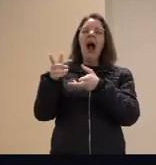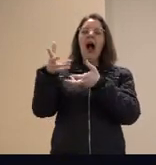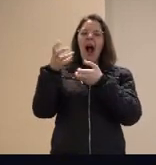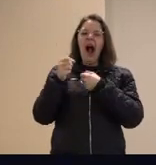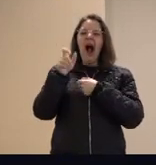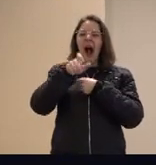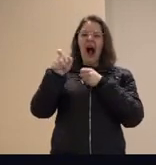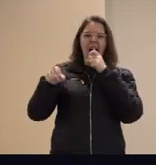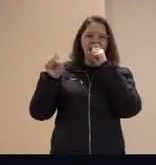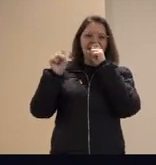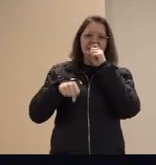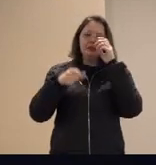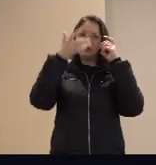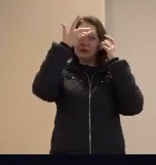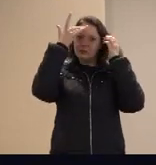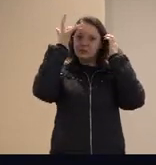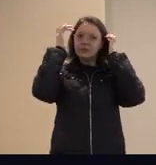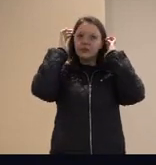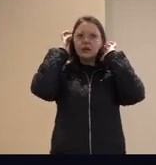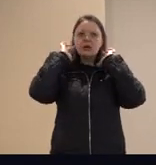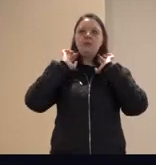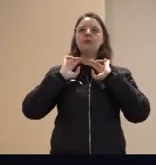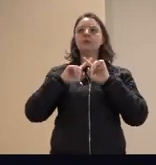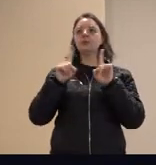nós precisamos de outras